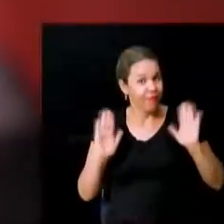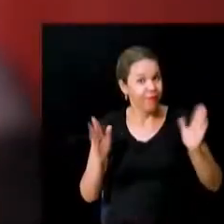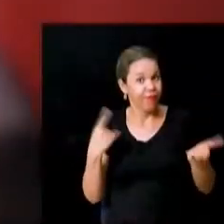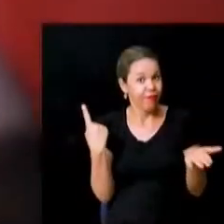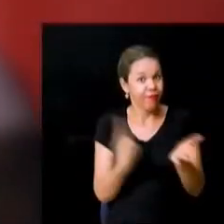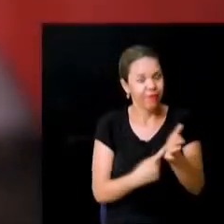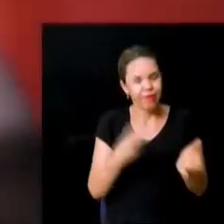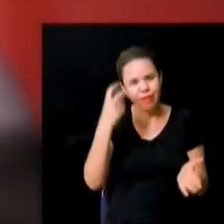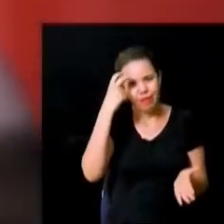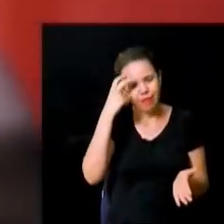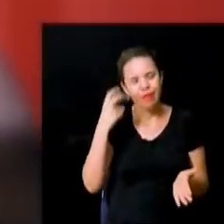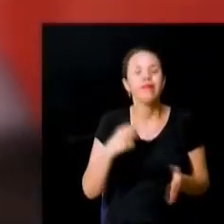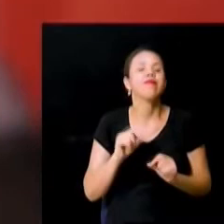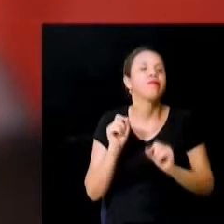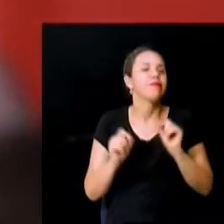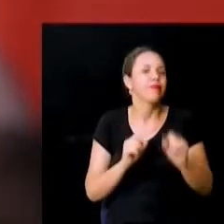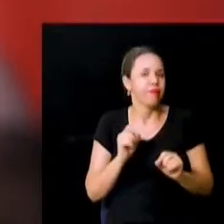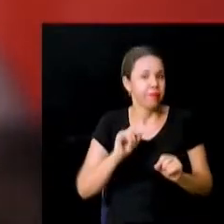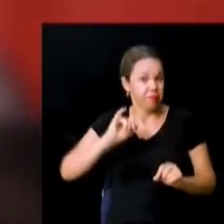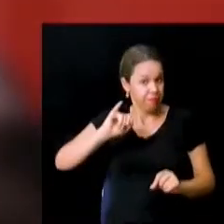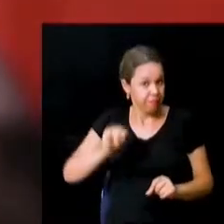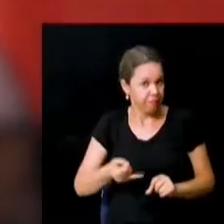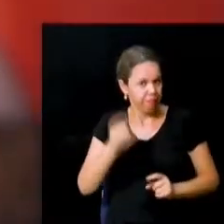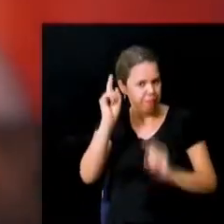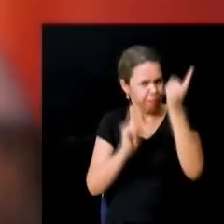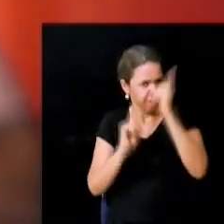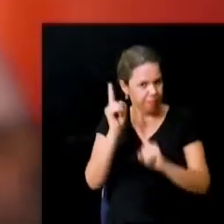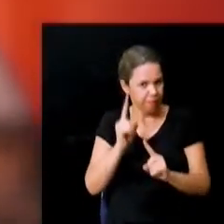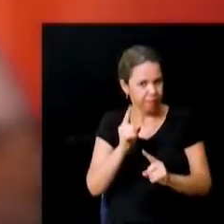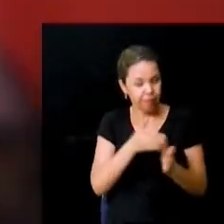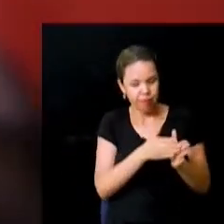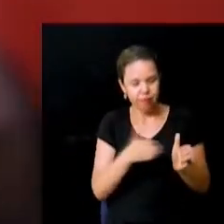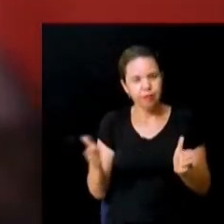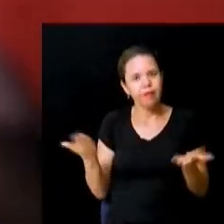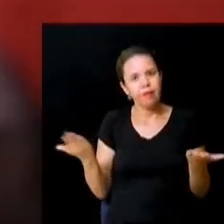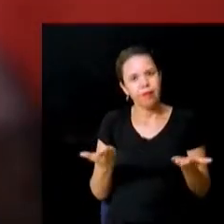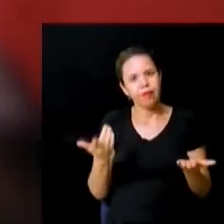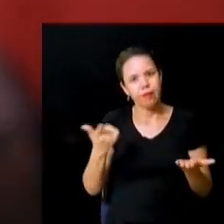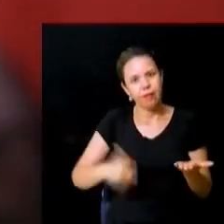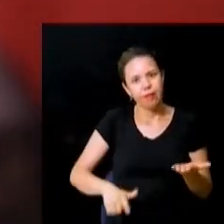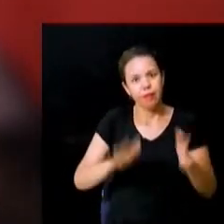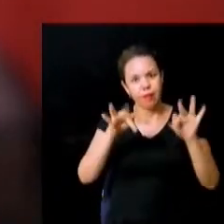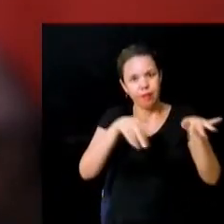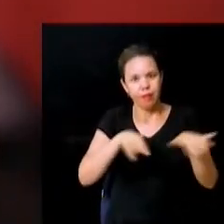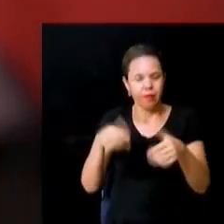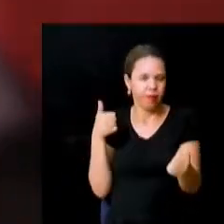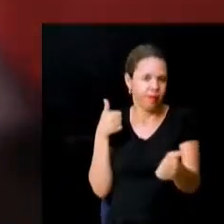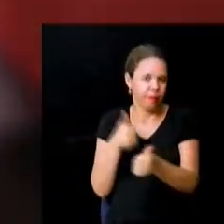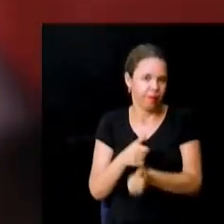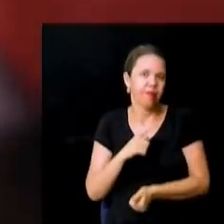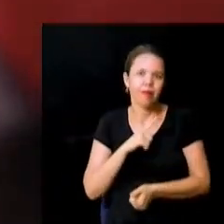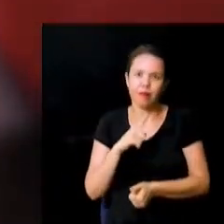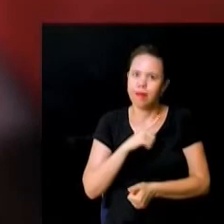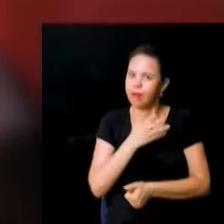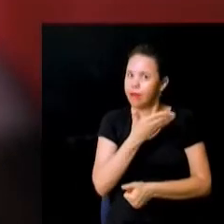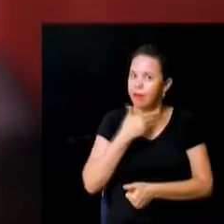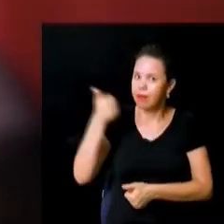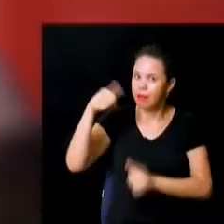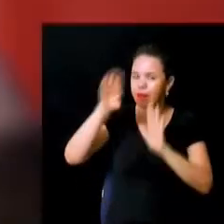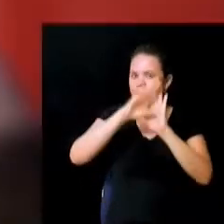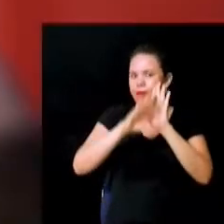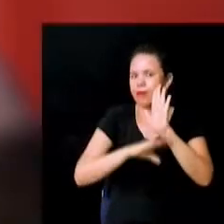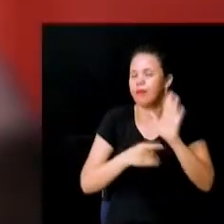Olá, Agenda Cultural no ar. E aí, aproveitaram o carnaval? Olha só, chegou mais um final de semana e eu tenho a